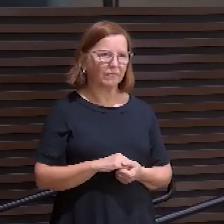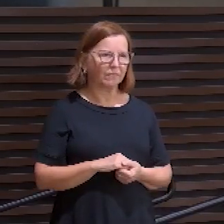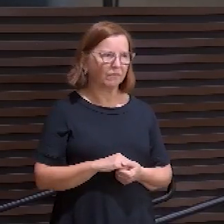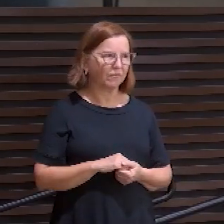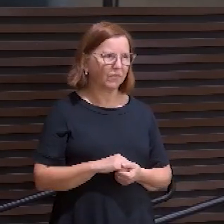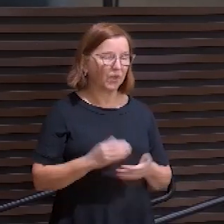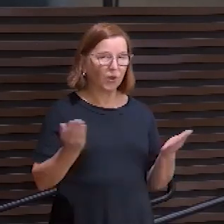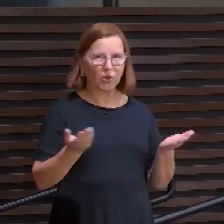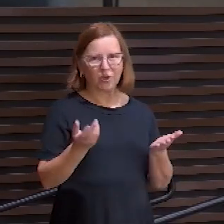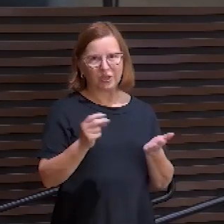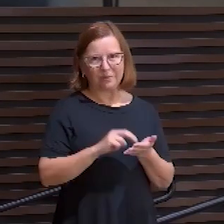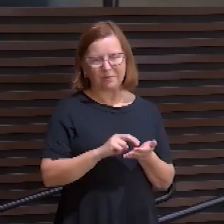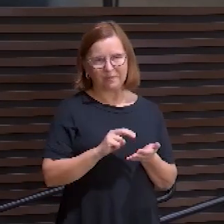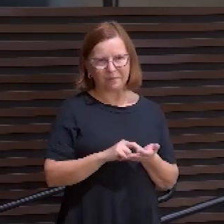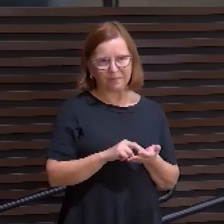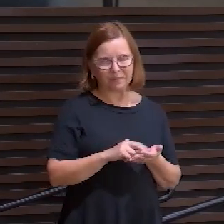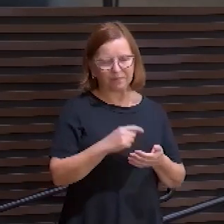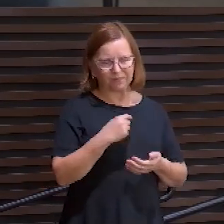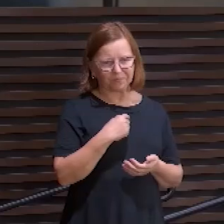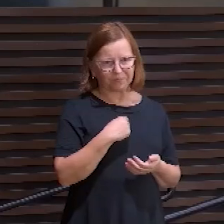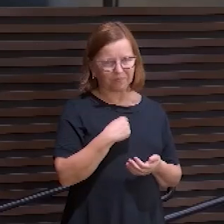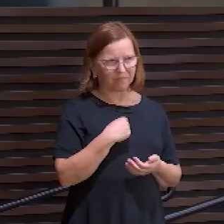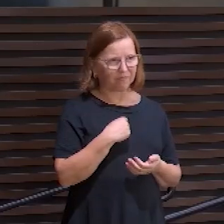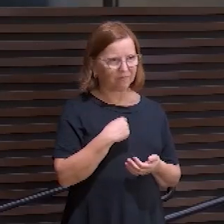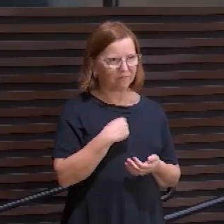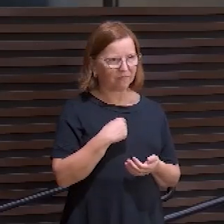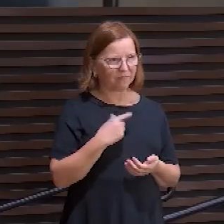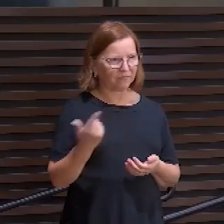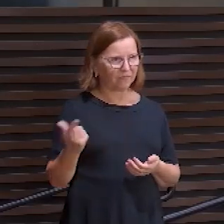Hoje pela manhã eu tive aqui